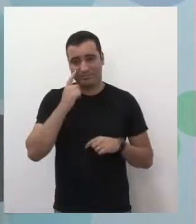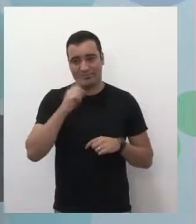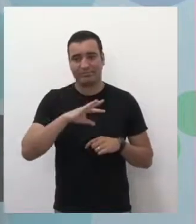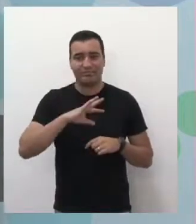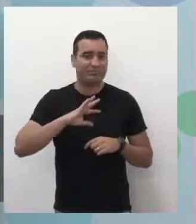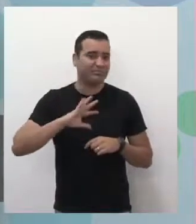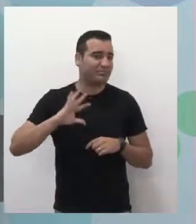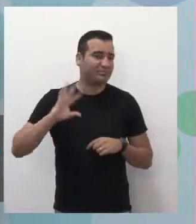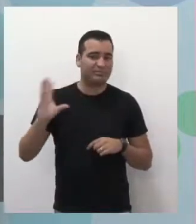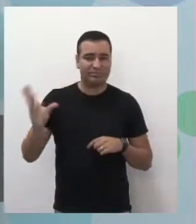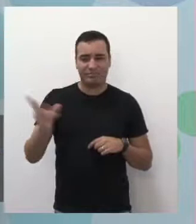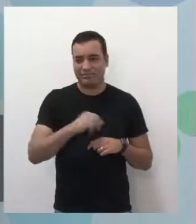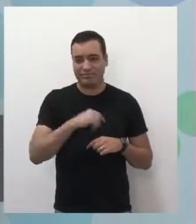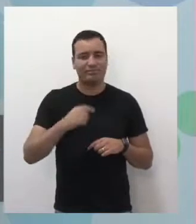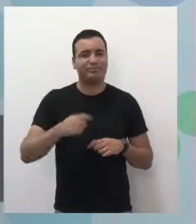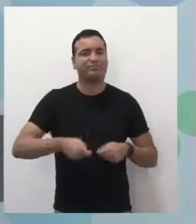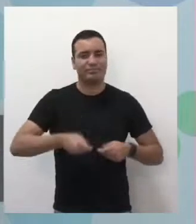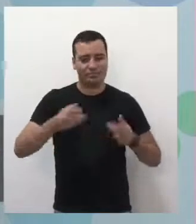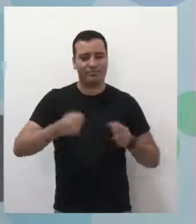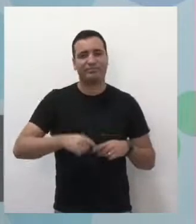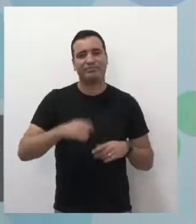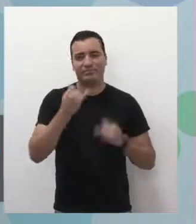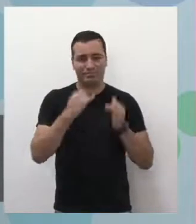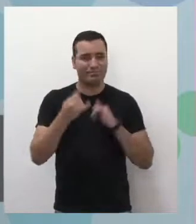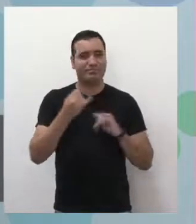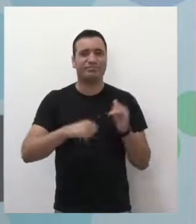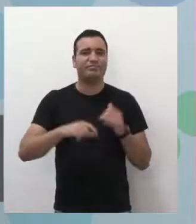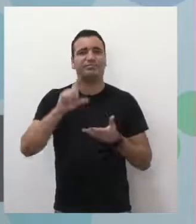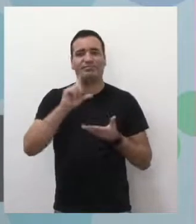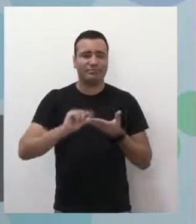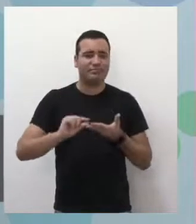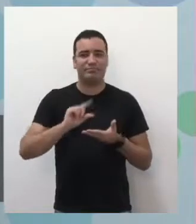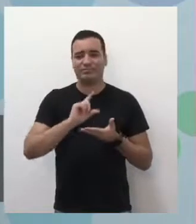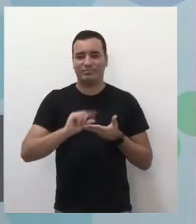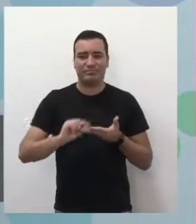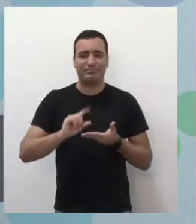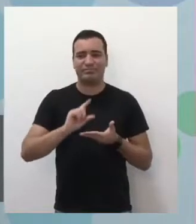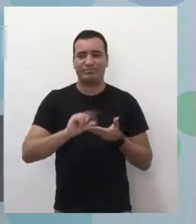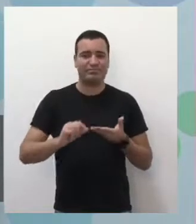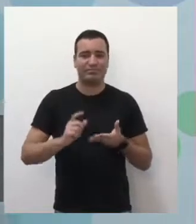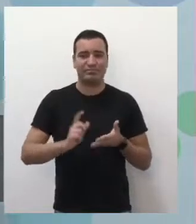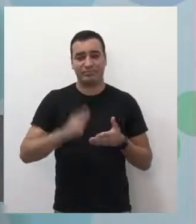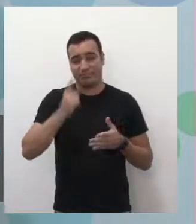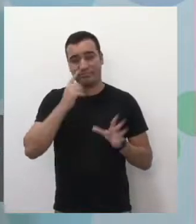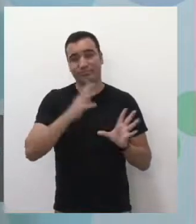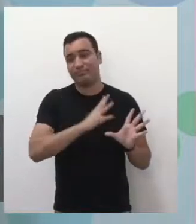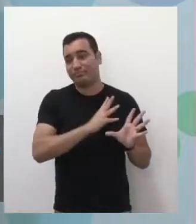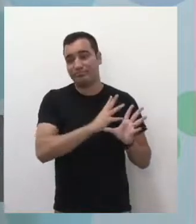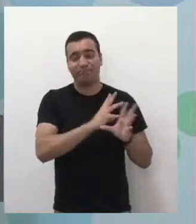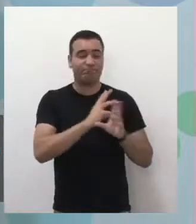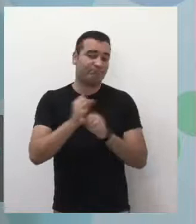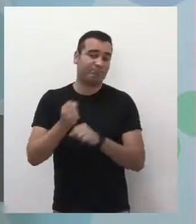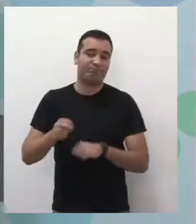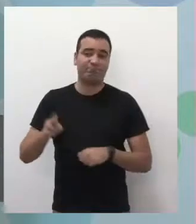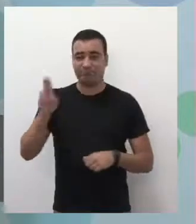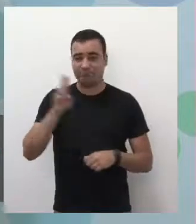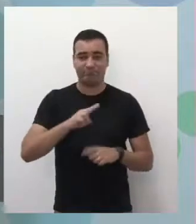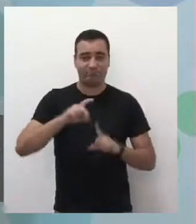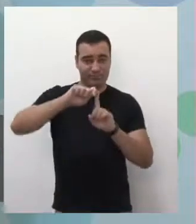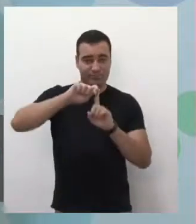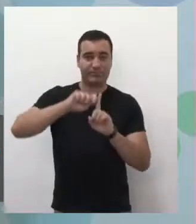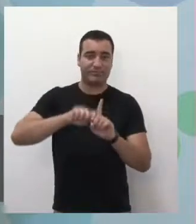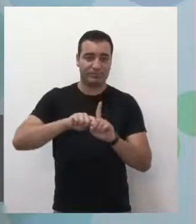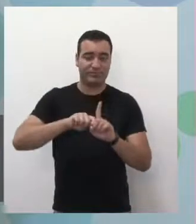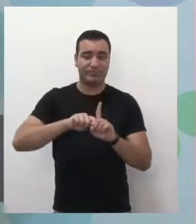que... Eu já entendi que os aparelhos gastam. Eu peguei aqui o total de consumo que eu tive aí no